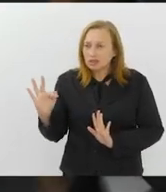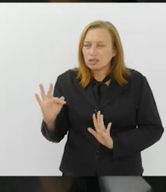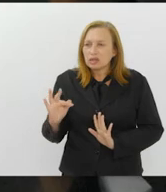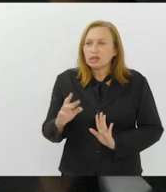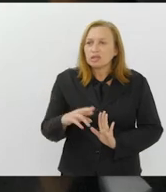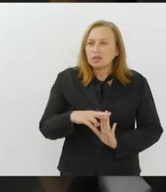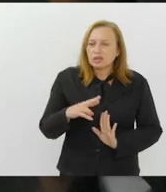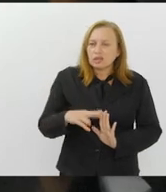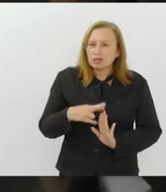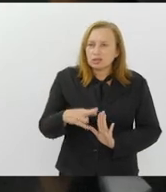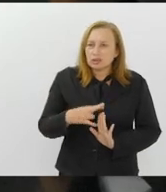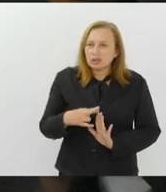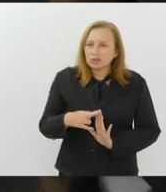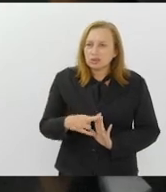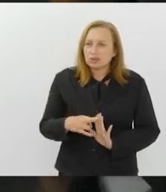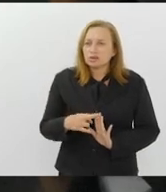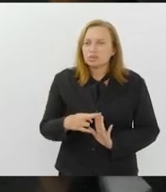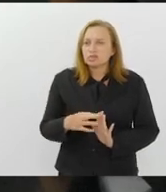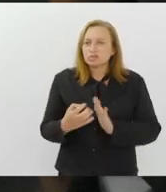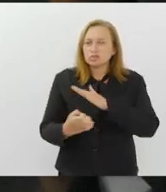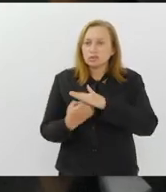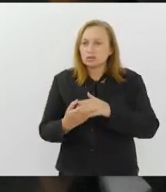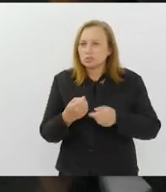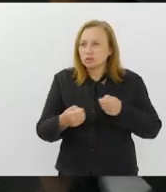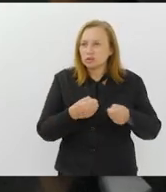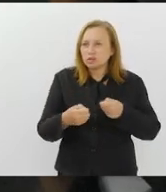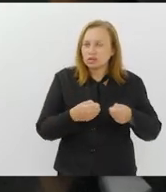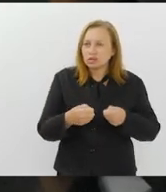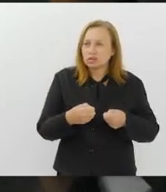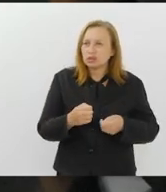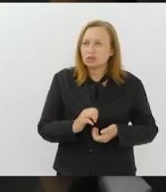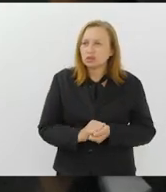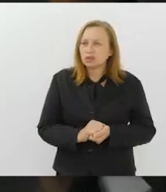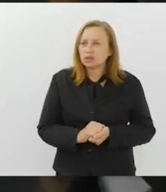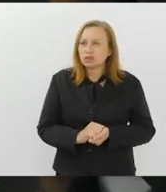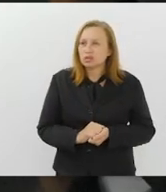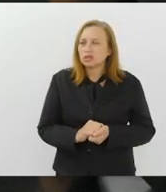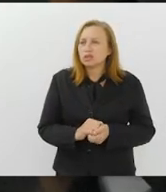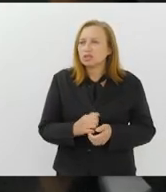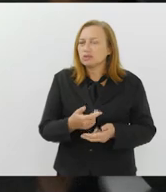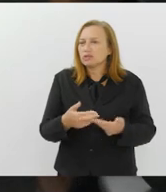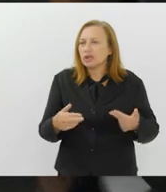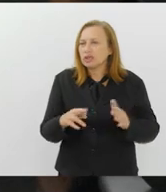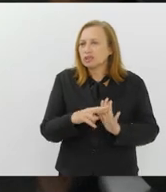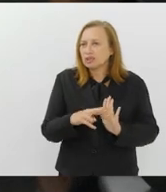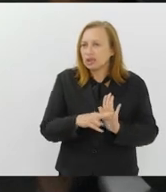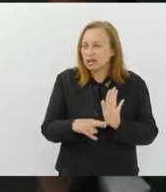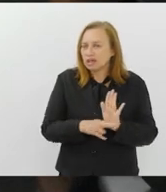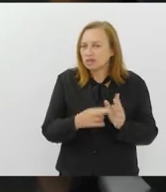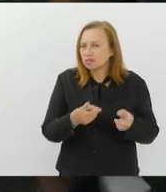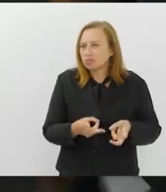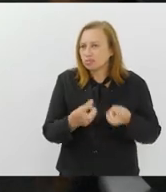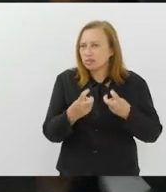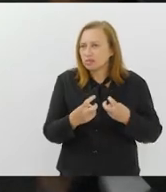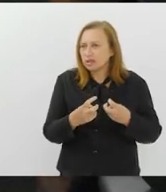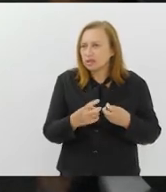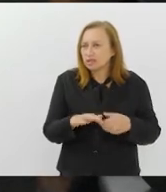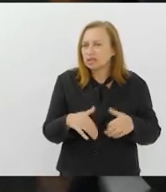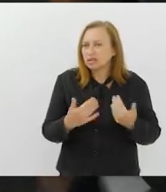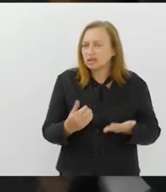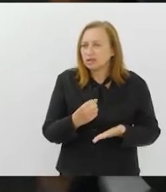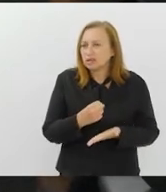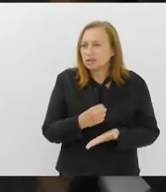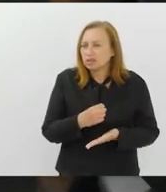resolução normativa do órgão regulador, a gente tem um amplo espectro de normas a serem observadas, e a rescisão de um